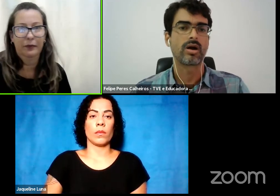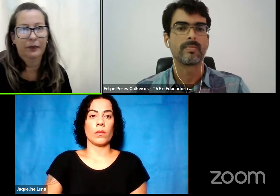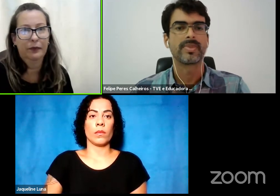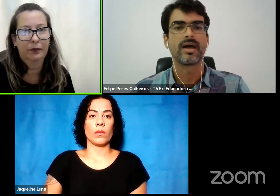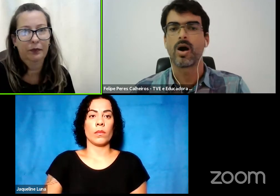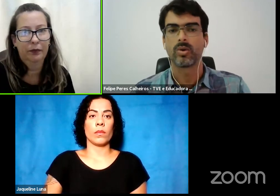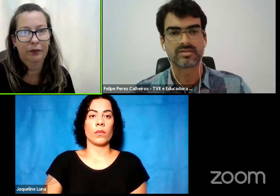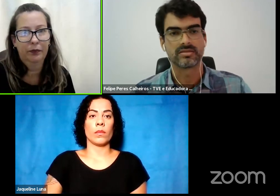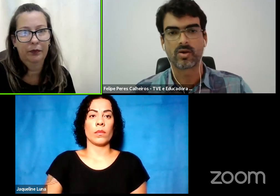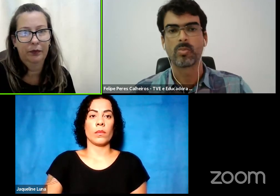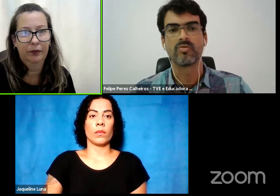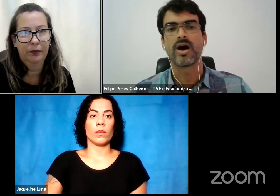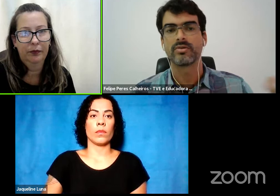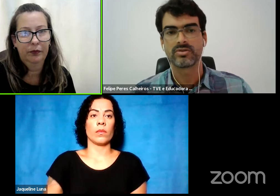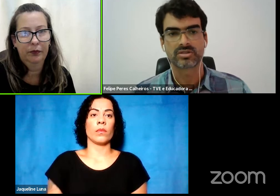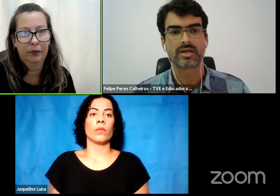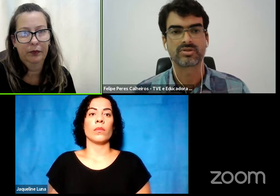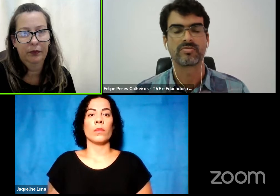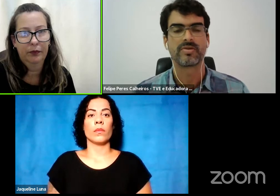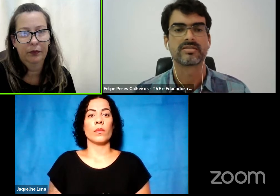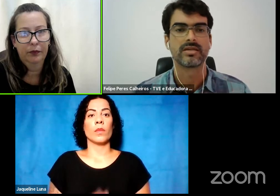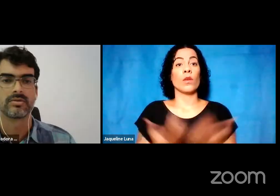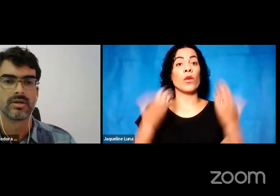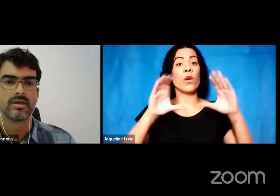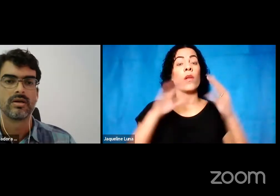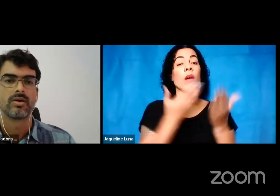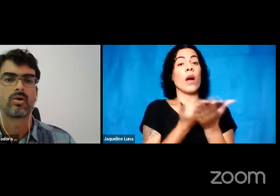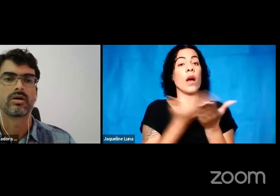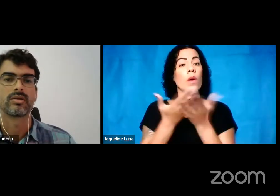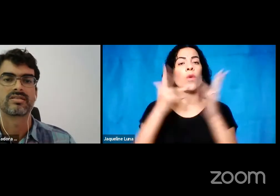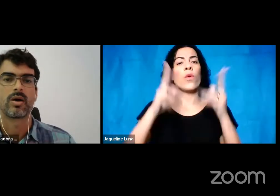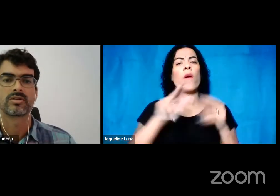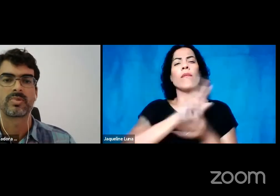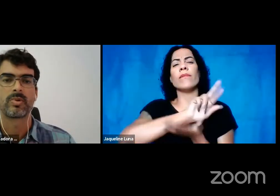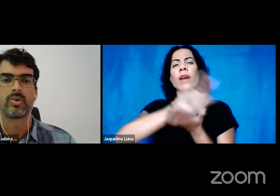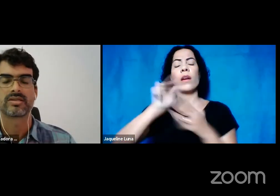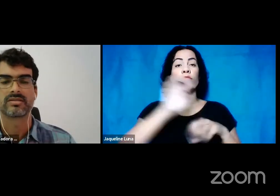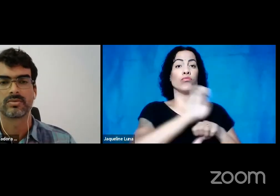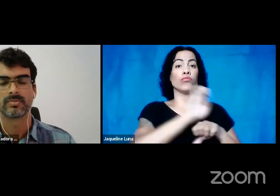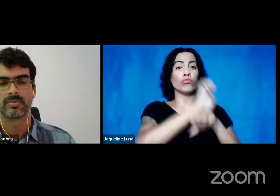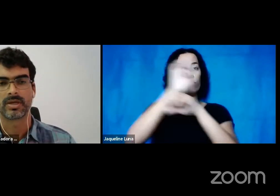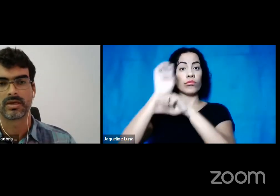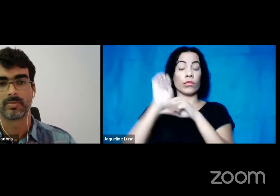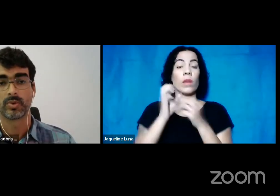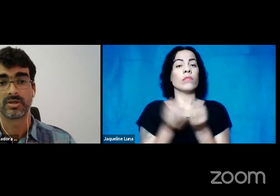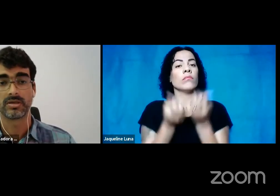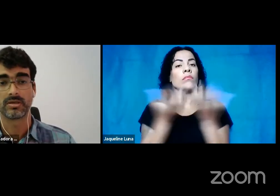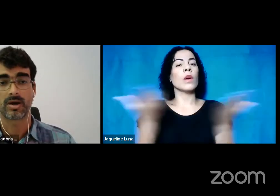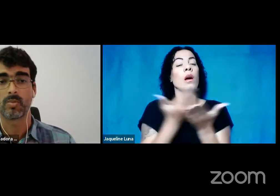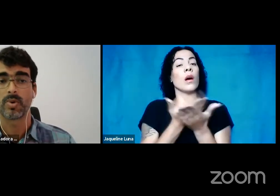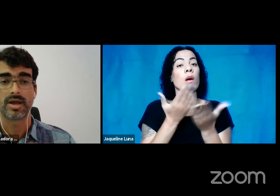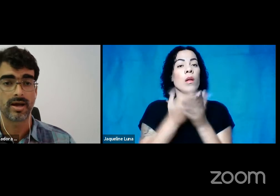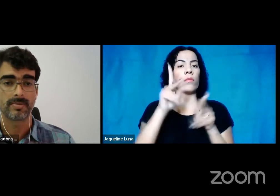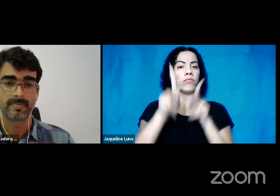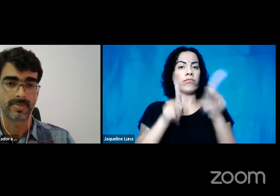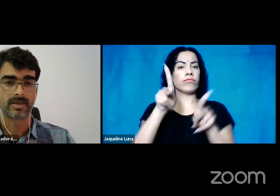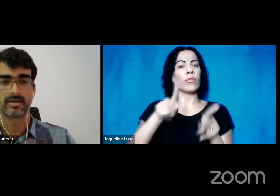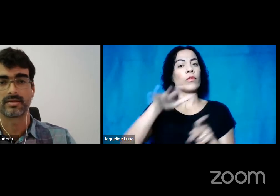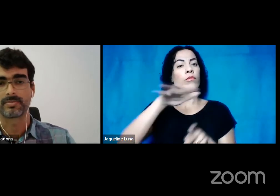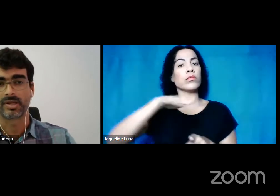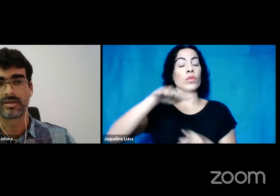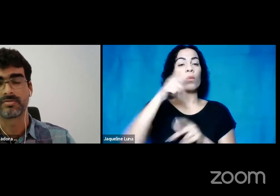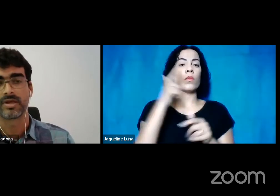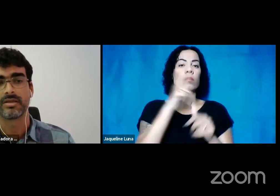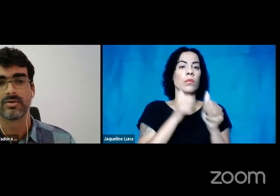que coloca aulas, né, como vários estados estão fazendo, colocando as aulas para a população poder acompanhar,